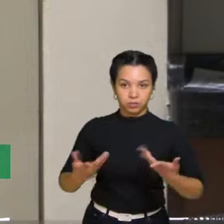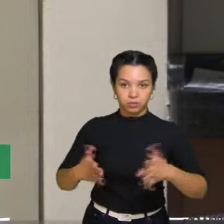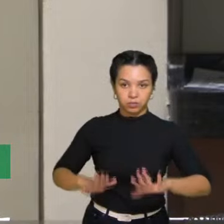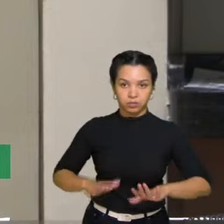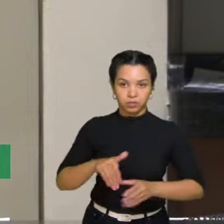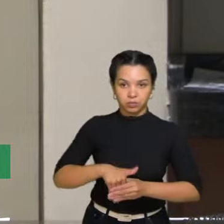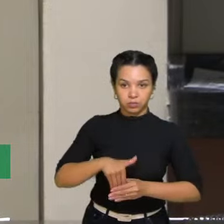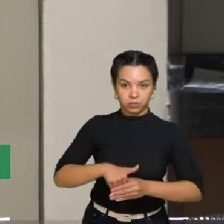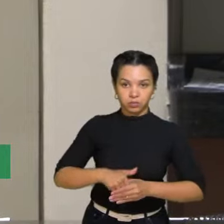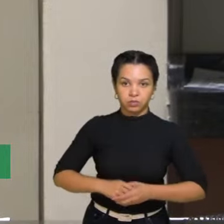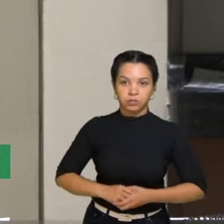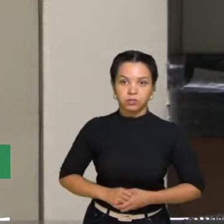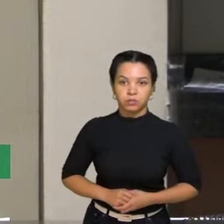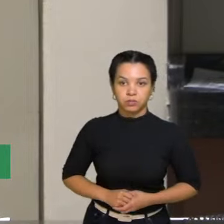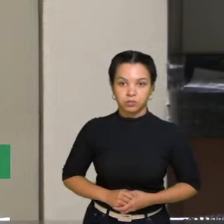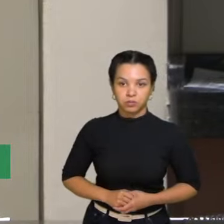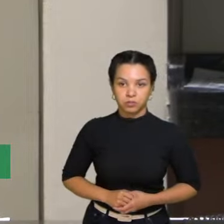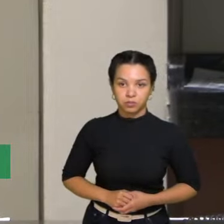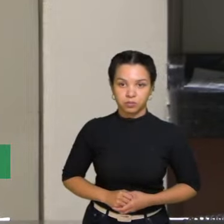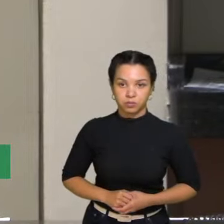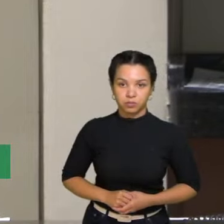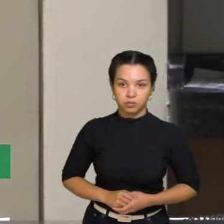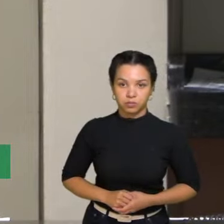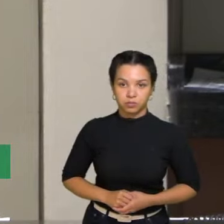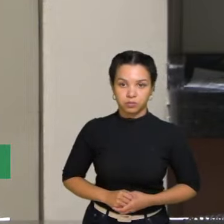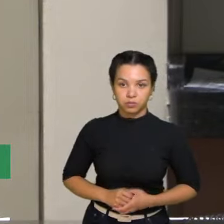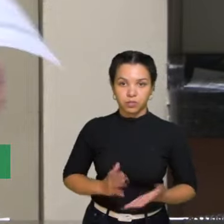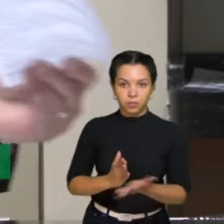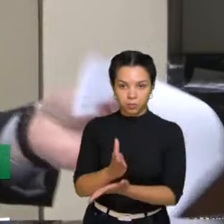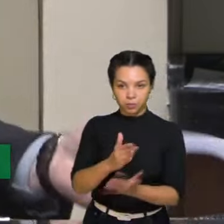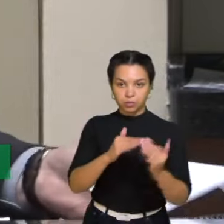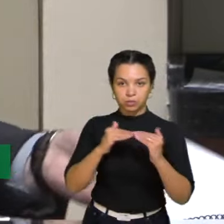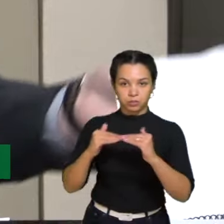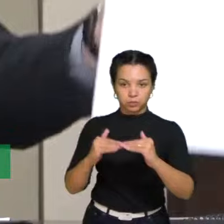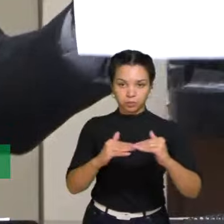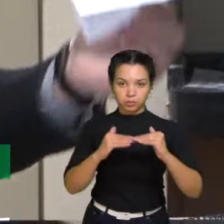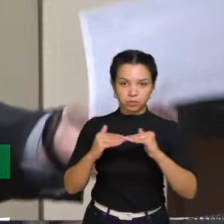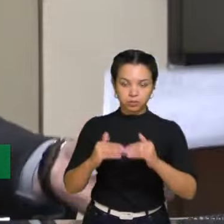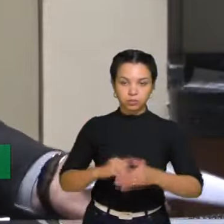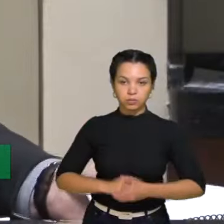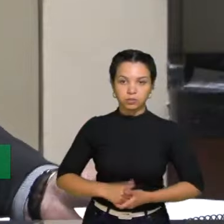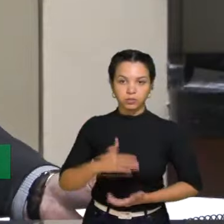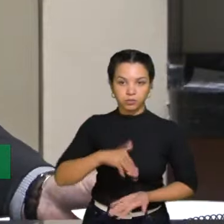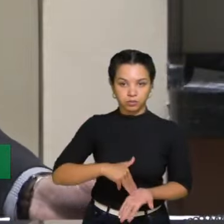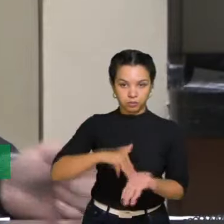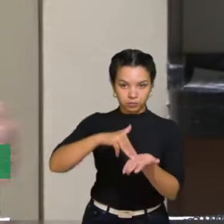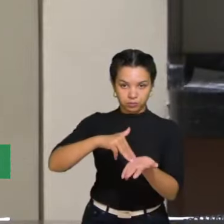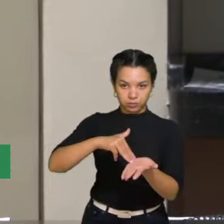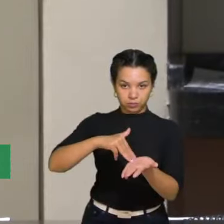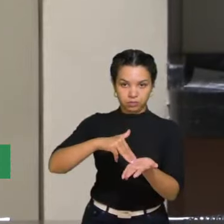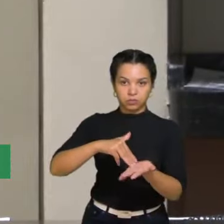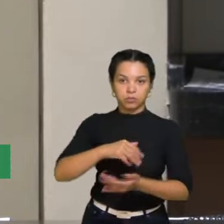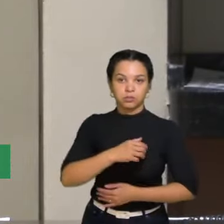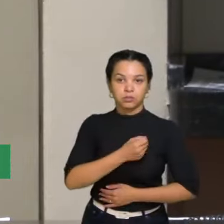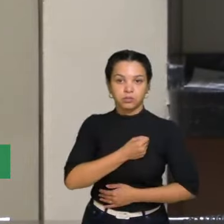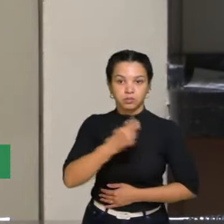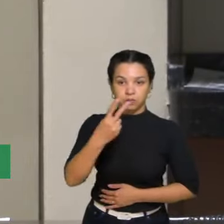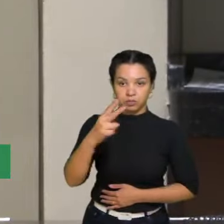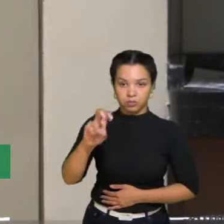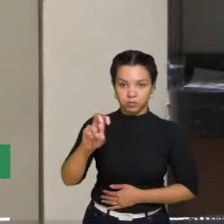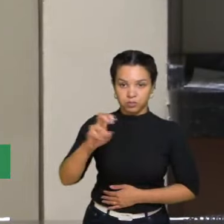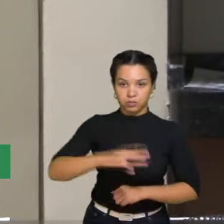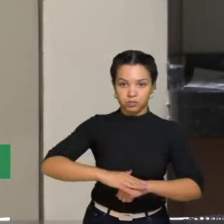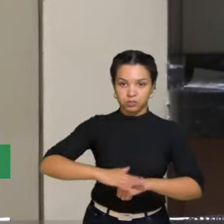votação. Deputados que aprovam, permaneçam como se encontram. Aprovado por unanimidade. Moções. Moção 25,